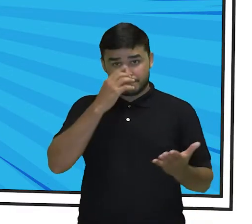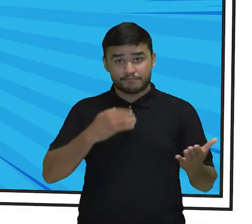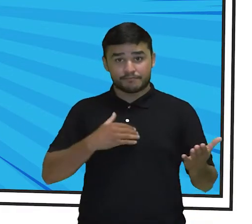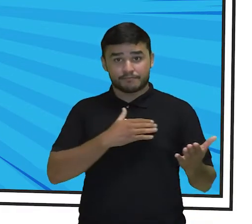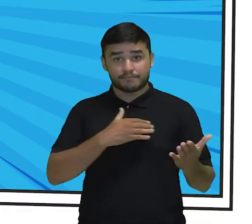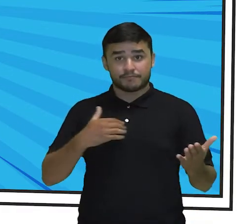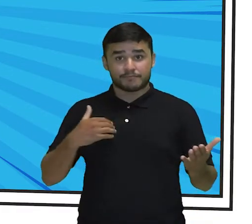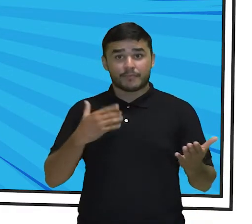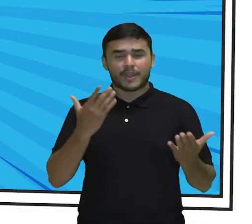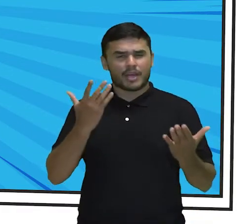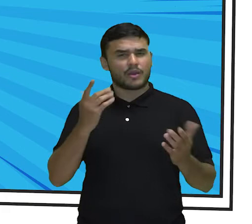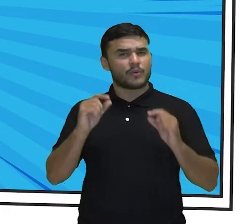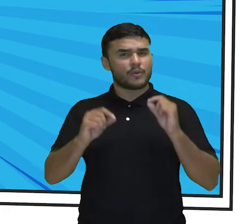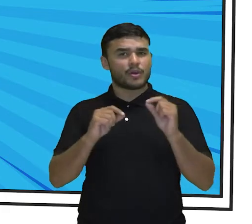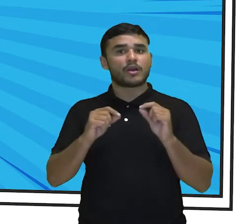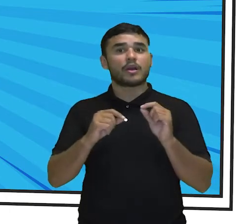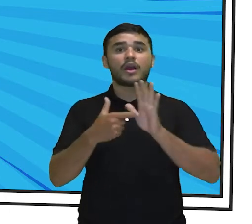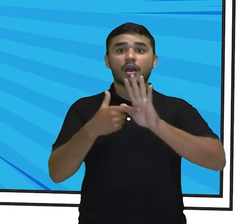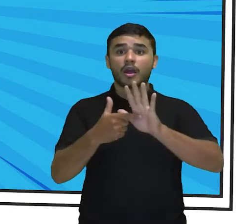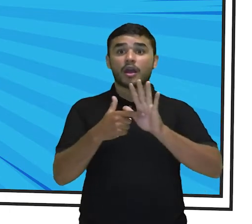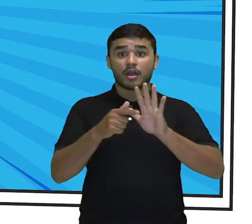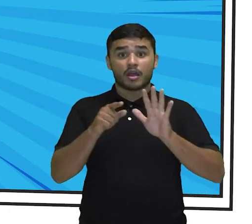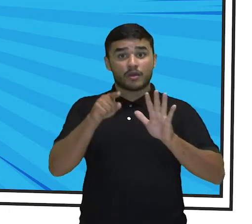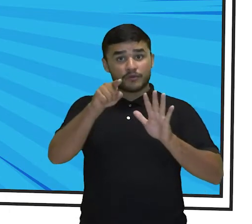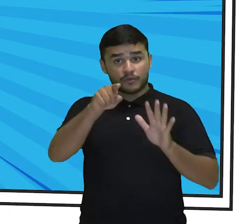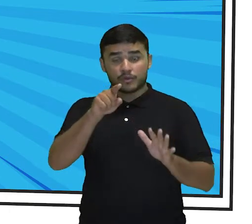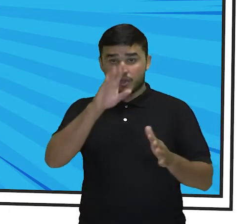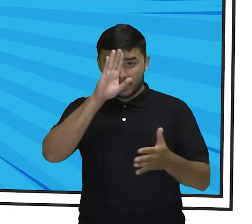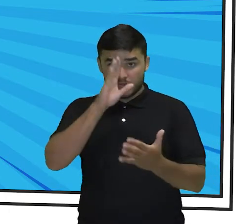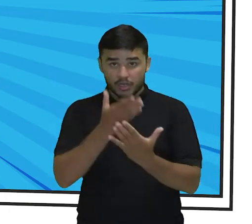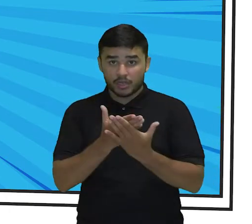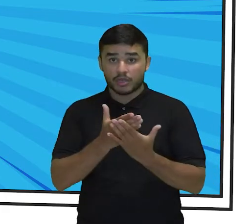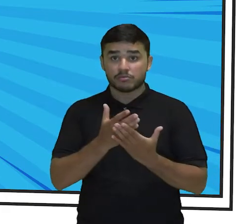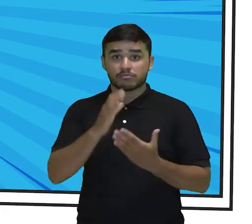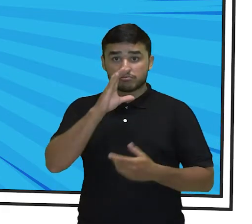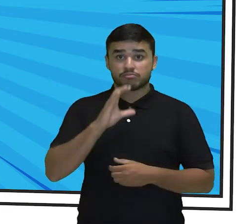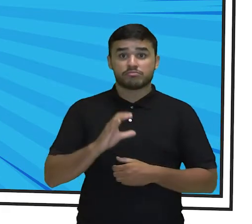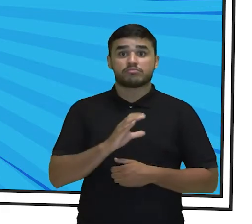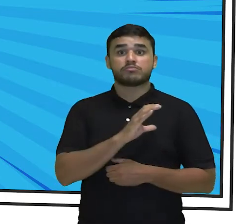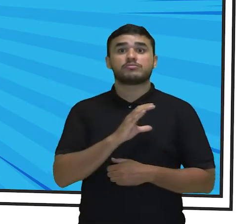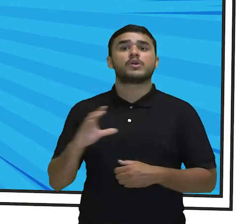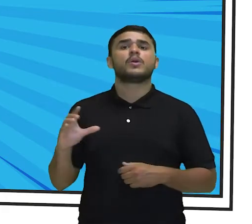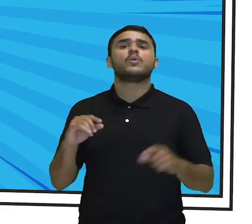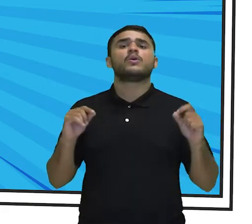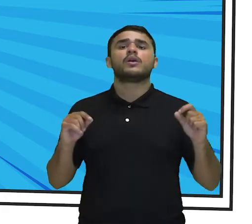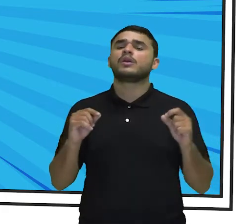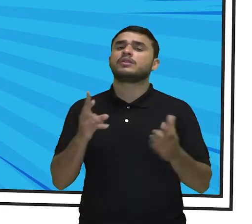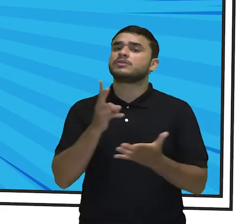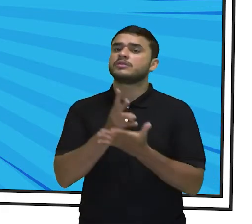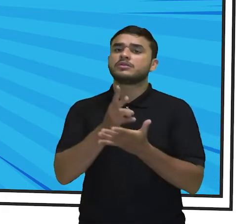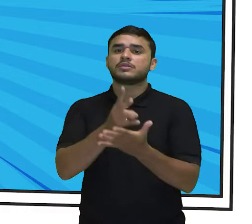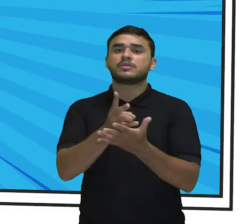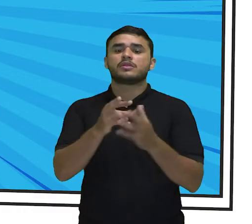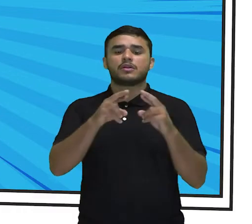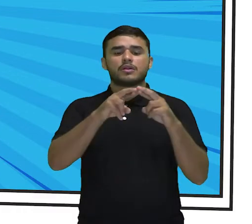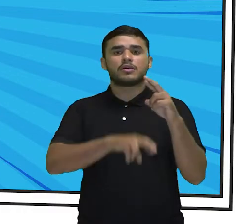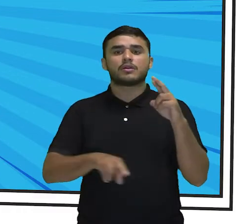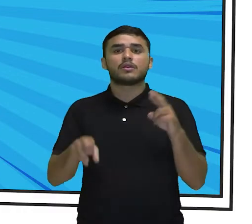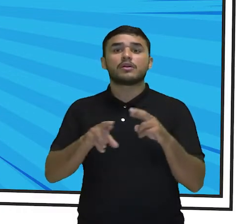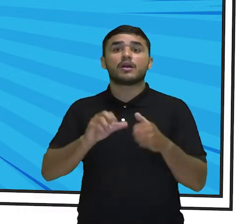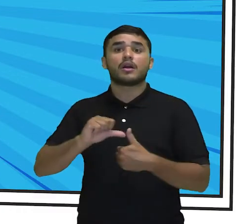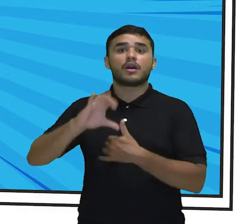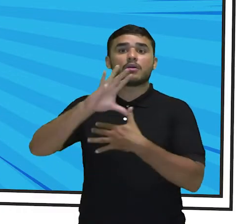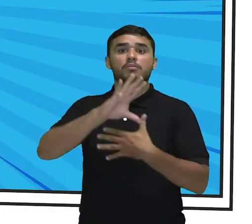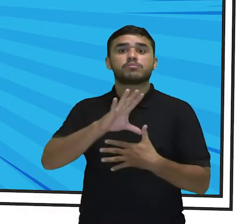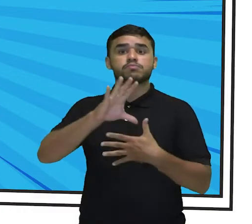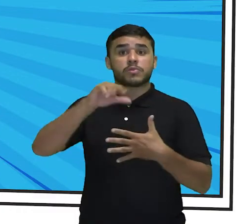Santo. Amém. Porque por mais que você não seja um cristão católico, sabe que os fundamentos de uma colonização americana vieram